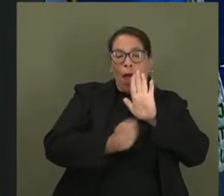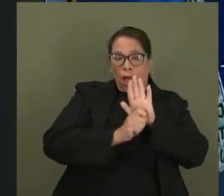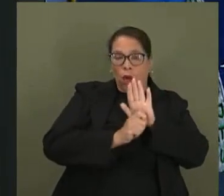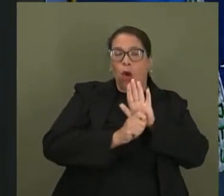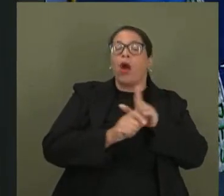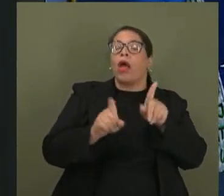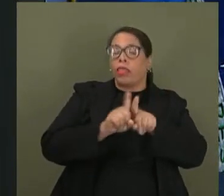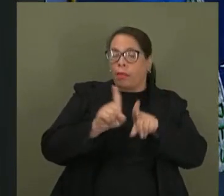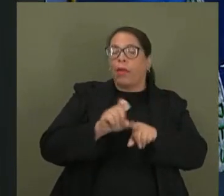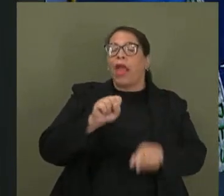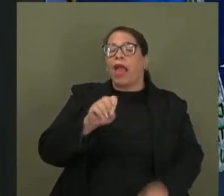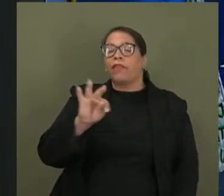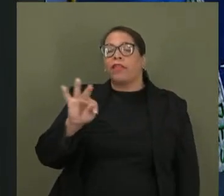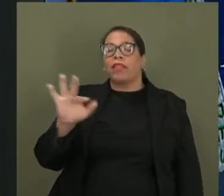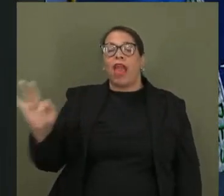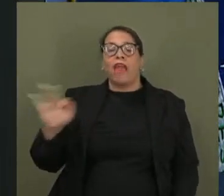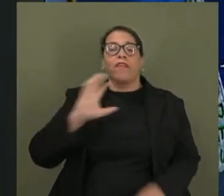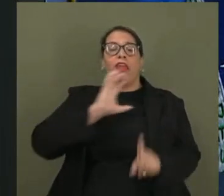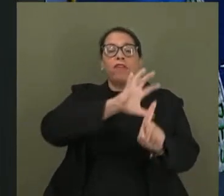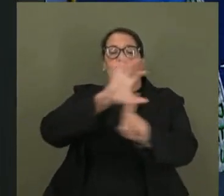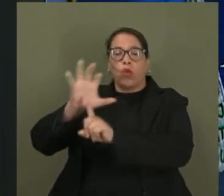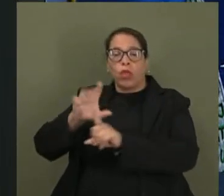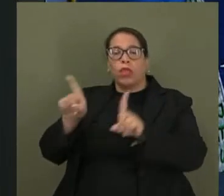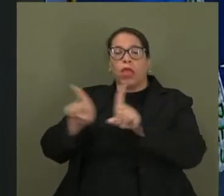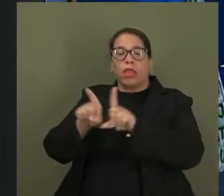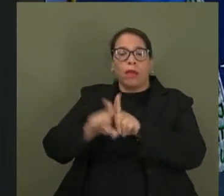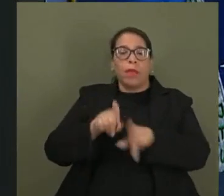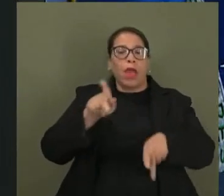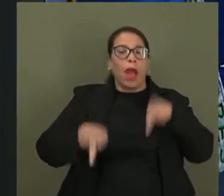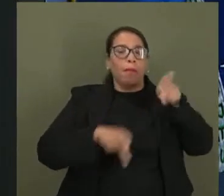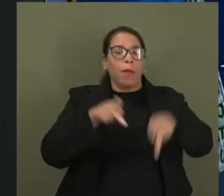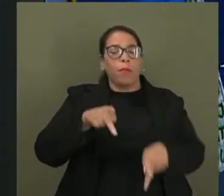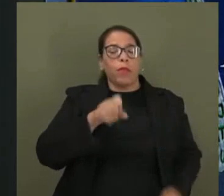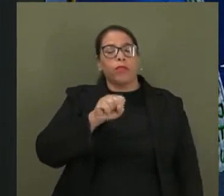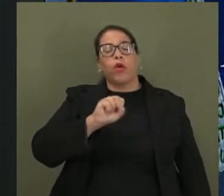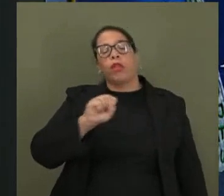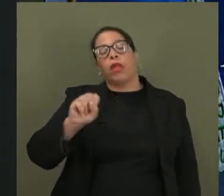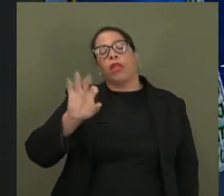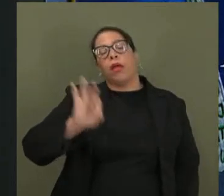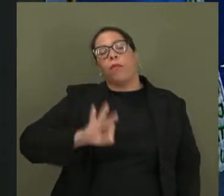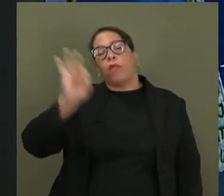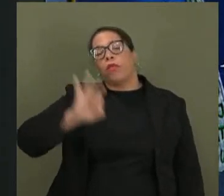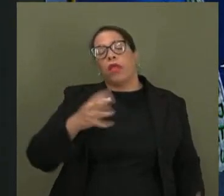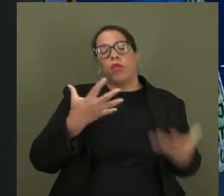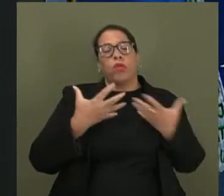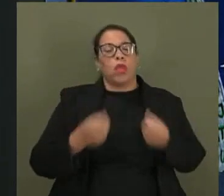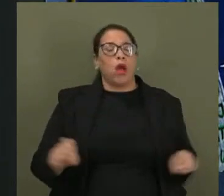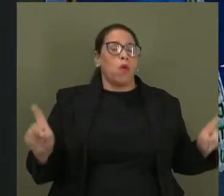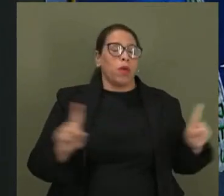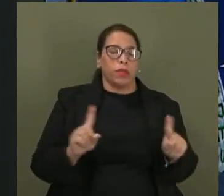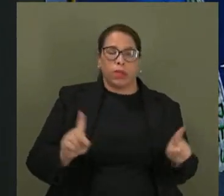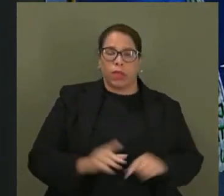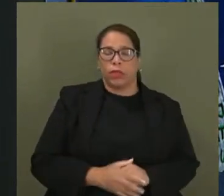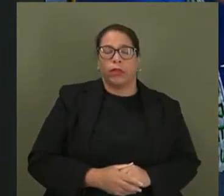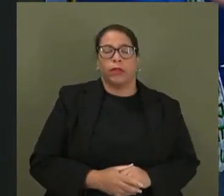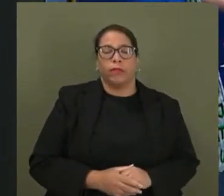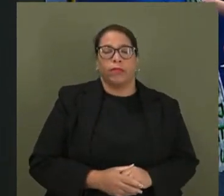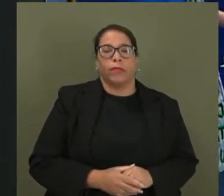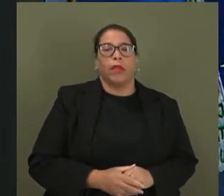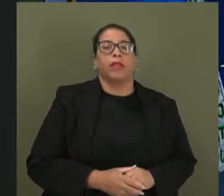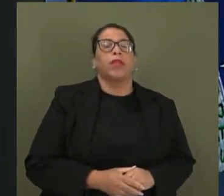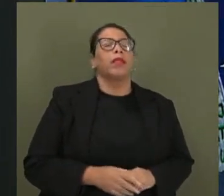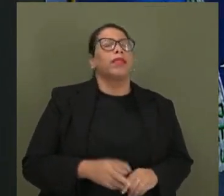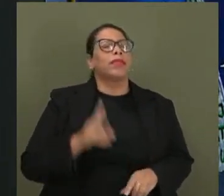ambas rechaçadas por cerca de 80% da nossa população. Nunca se falou tanto em preservar